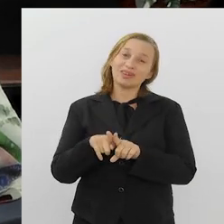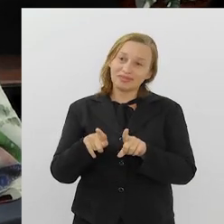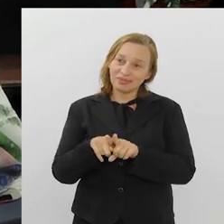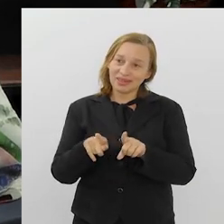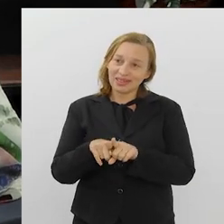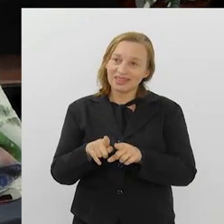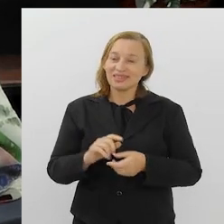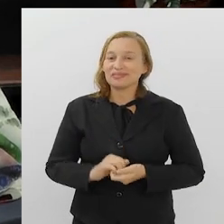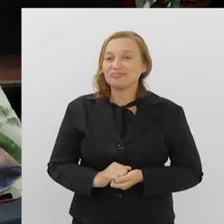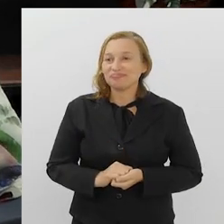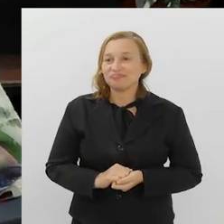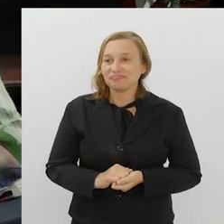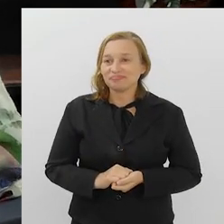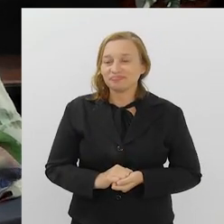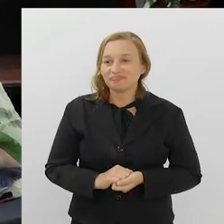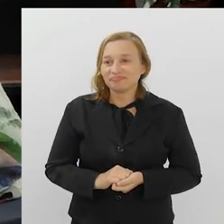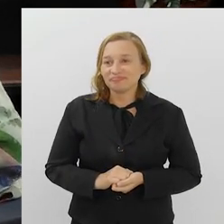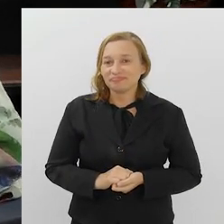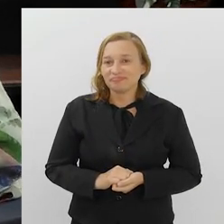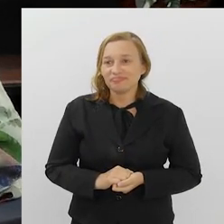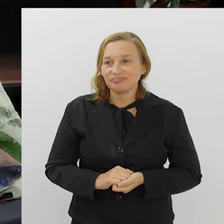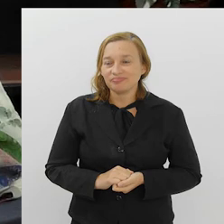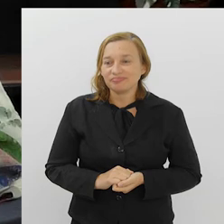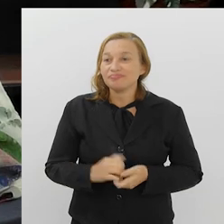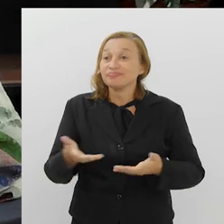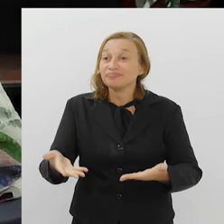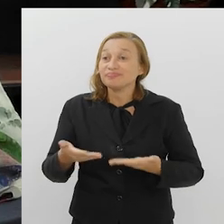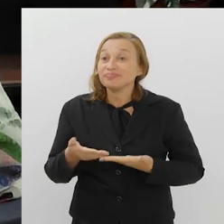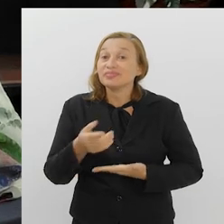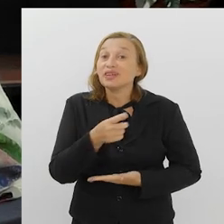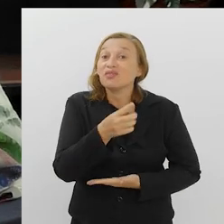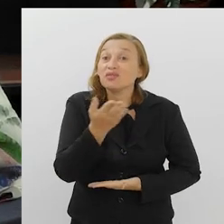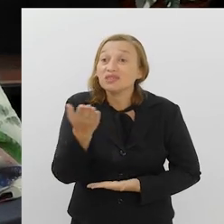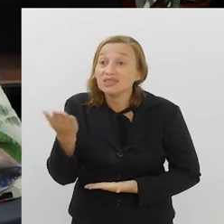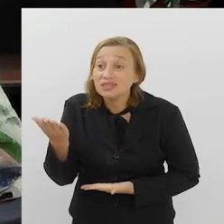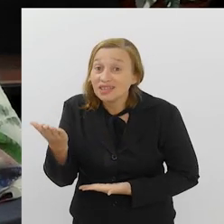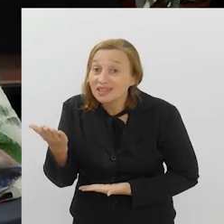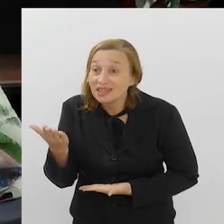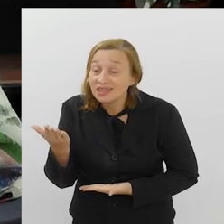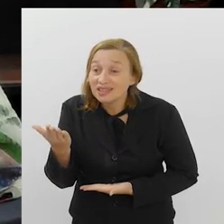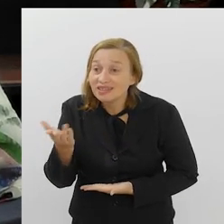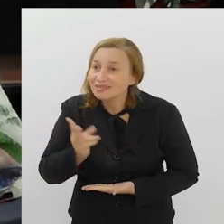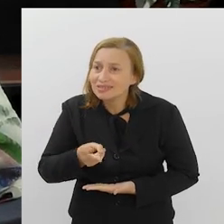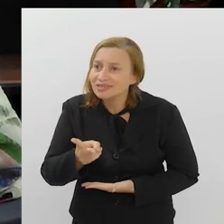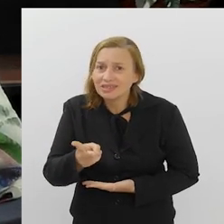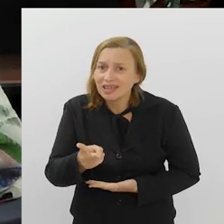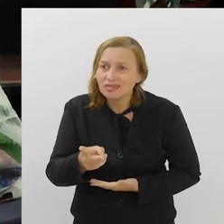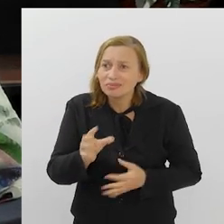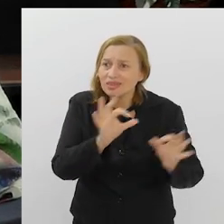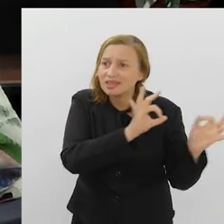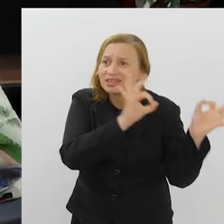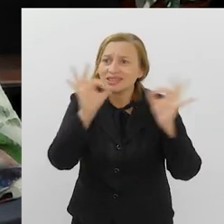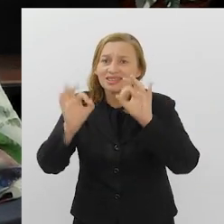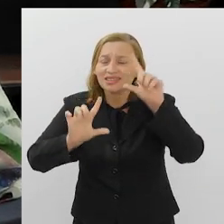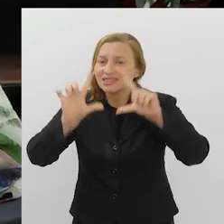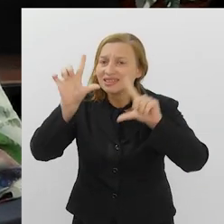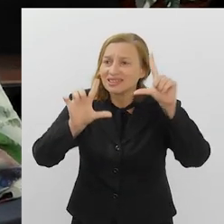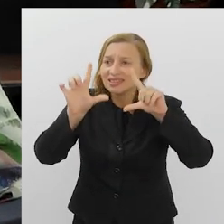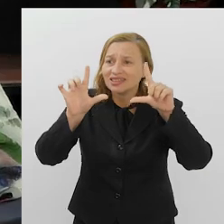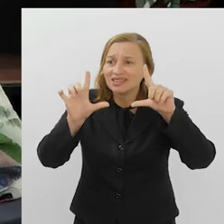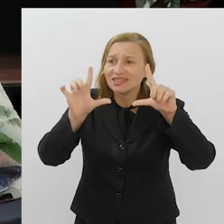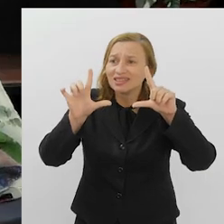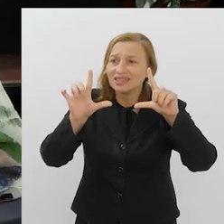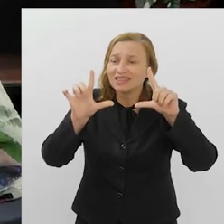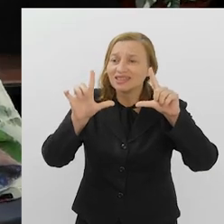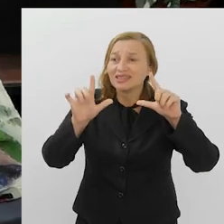pouco mais como eu também pude conhecer um pouco mais e eu convido a vocês a ficar